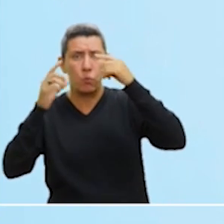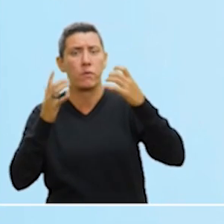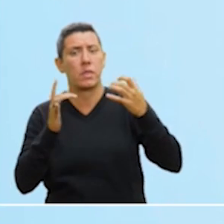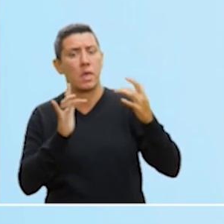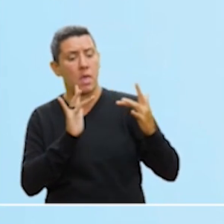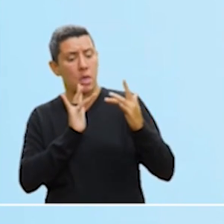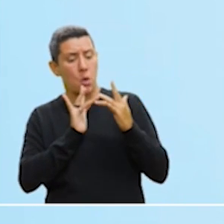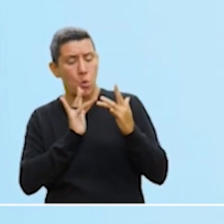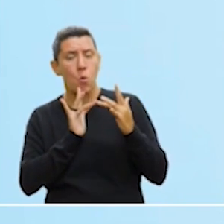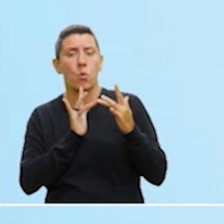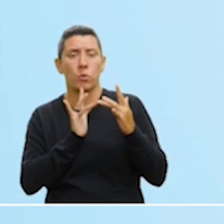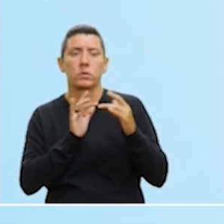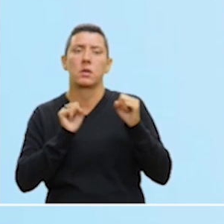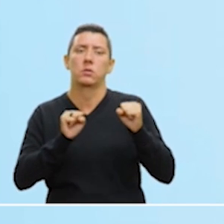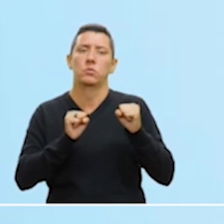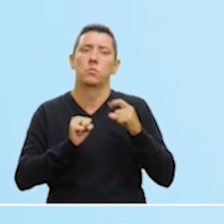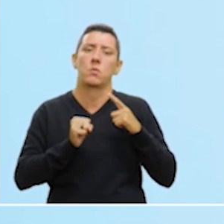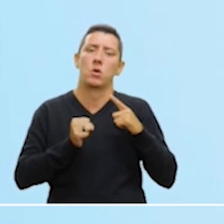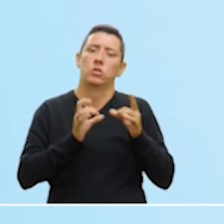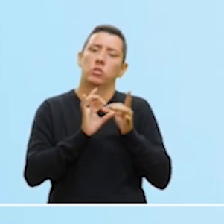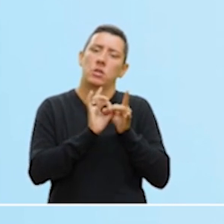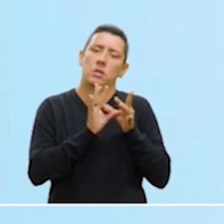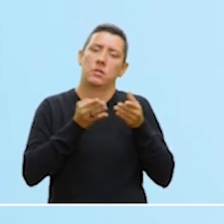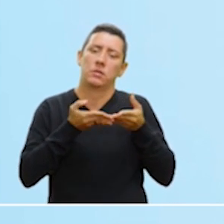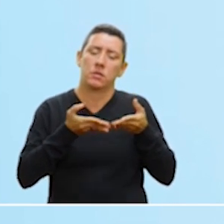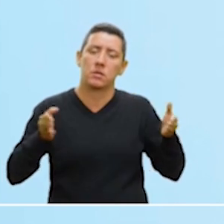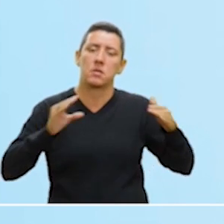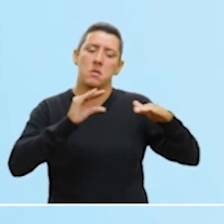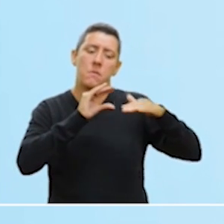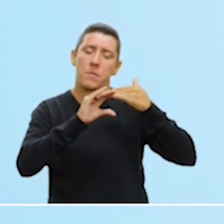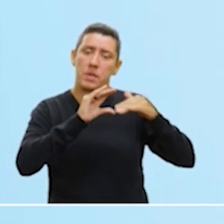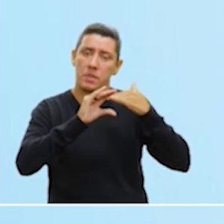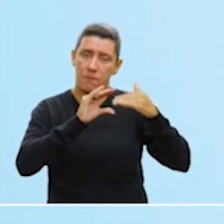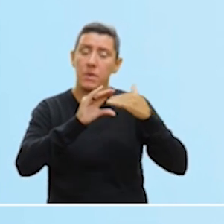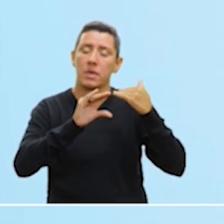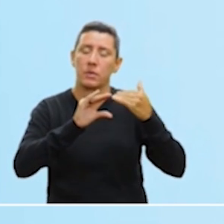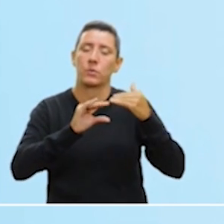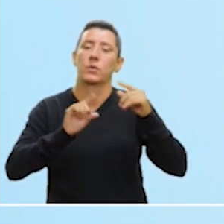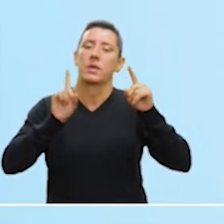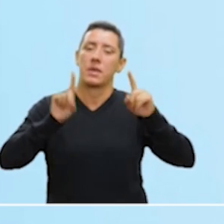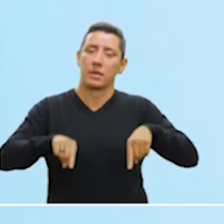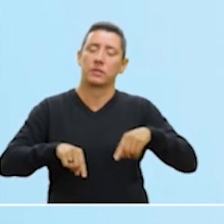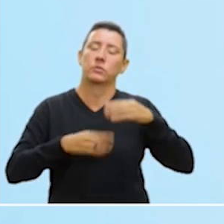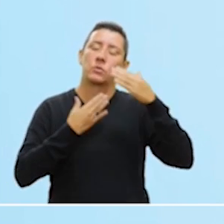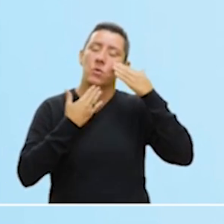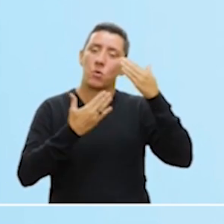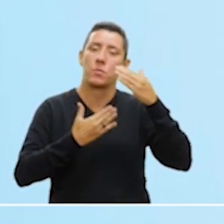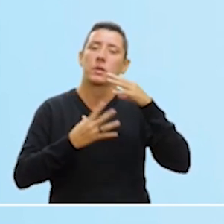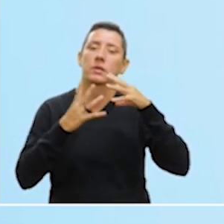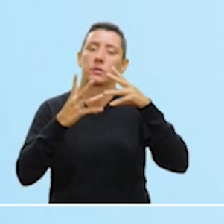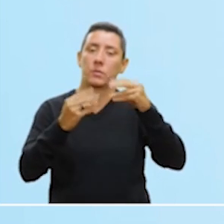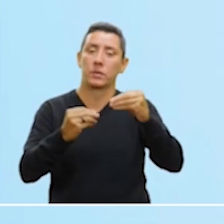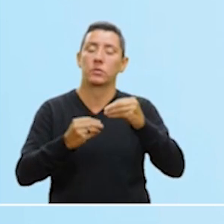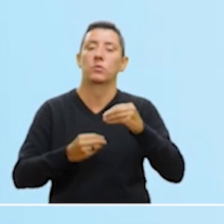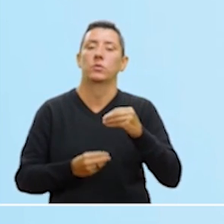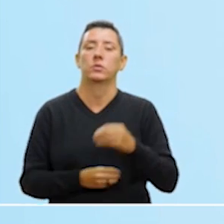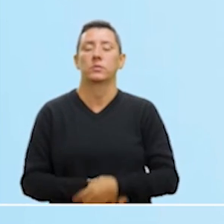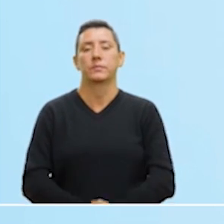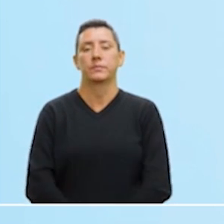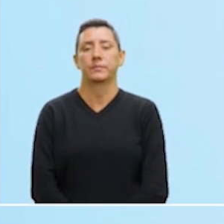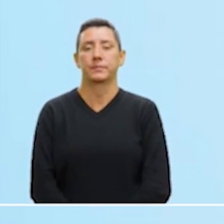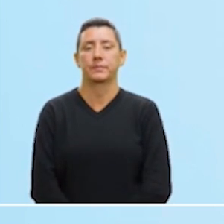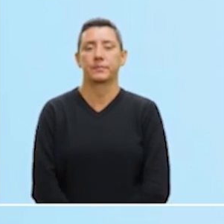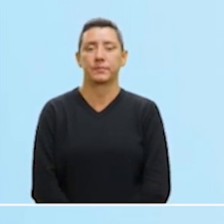contato, aqui está o meu contato, pode me mandar um e-mail. E é isso. Bom, agradeço a presença de todo mundo e muito obrigado.